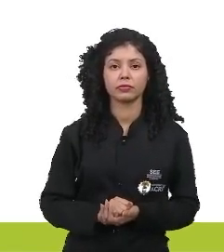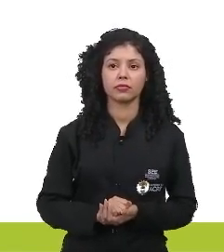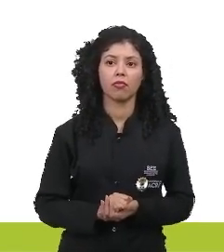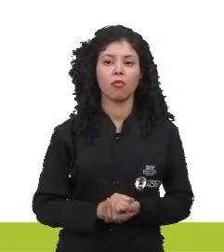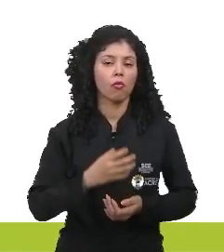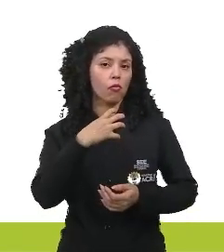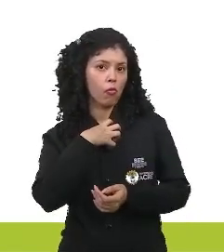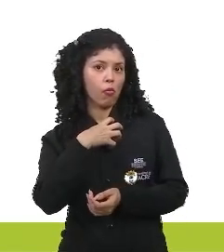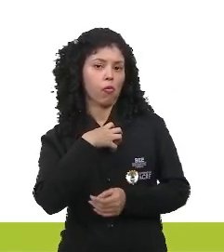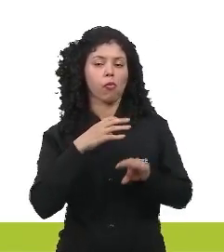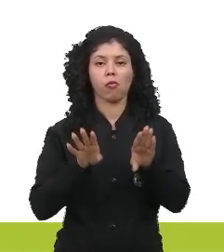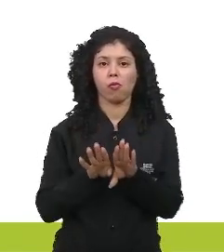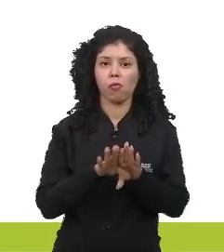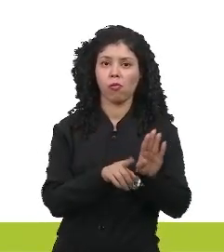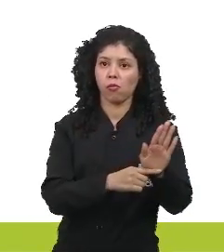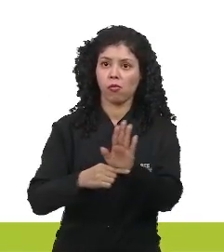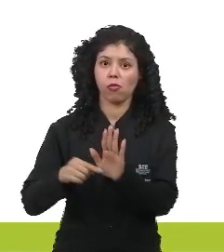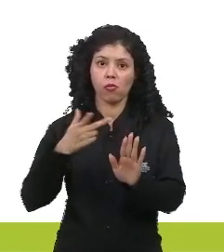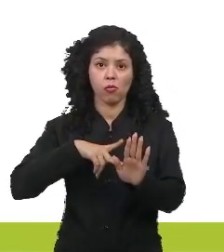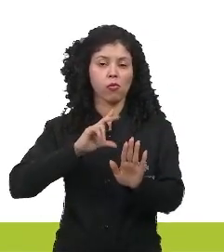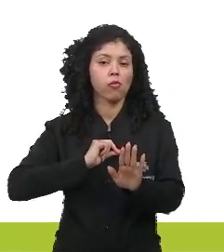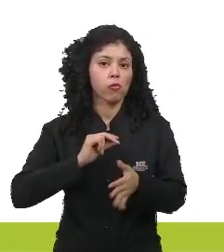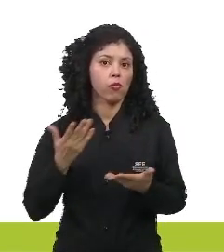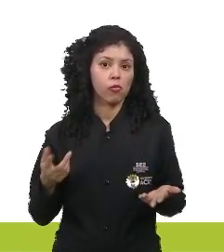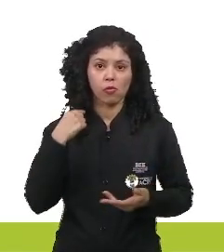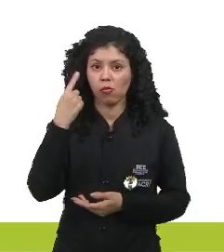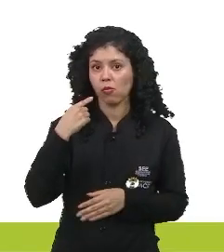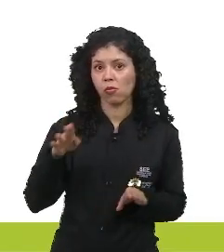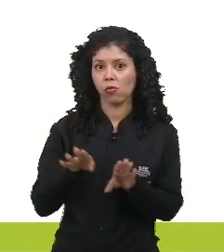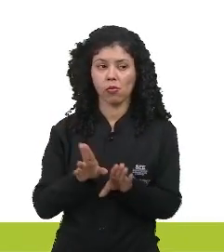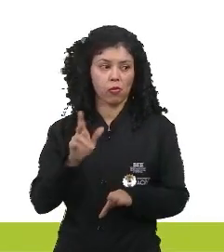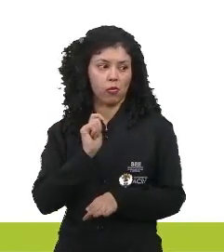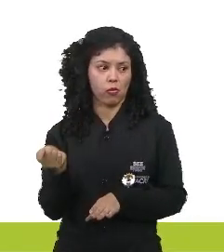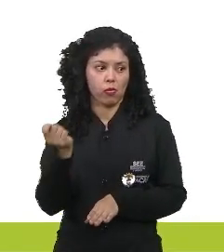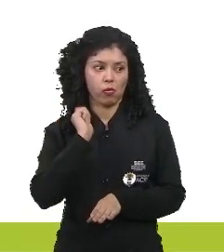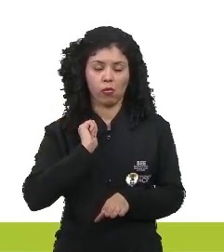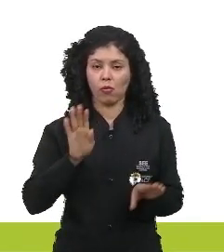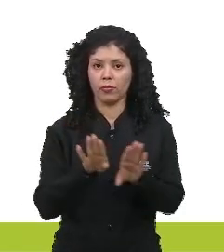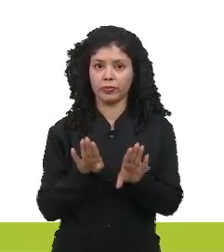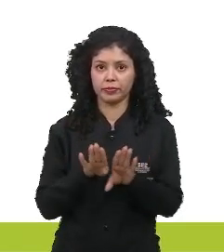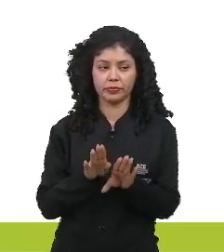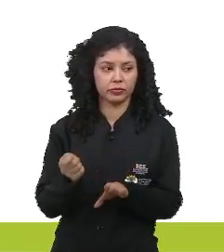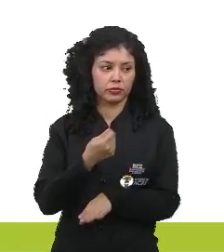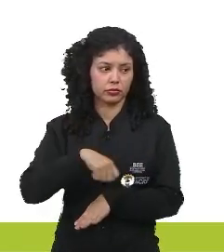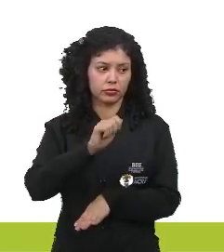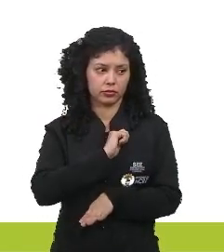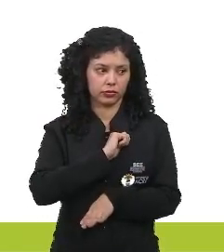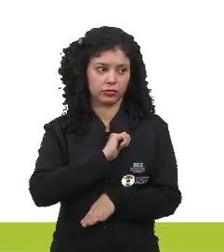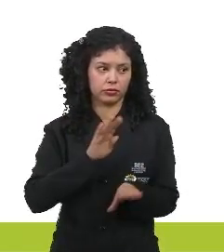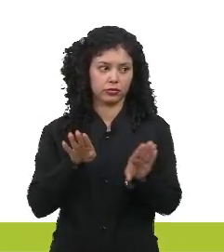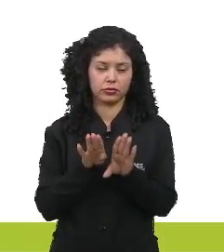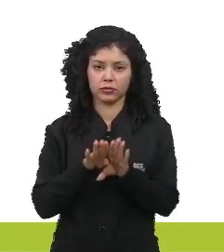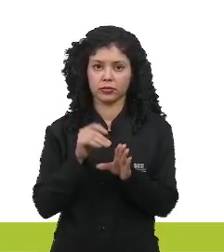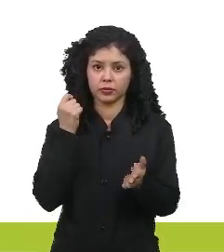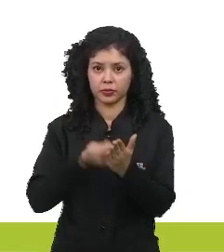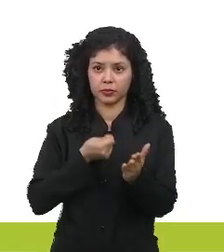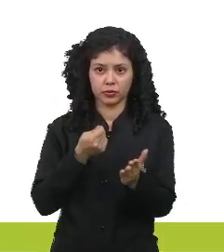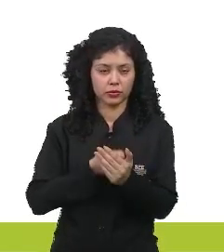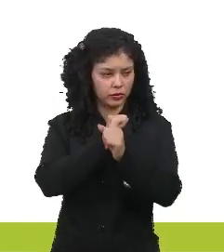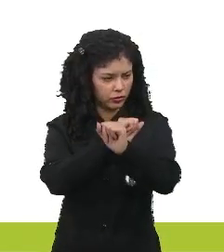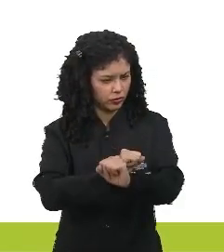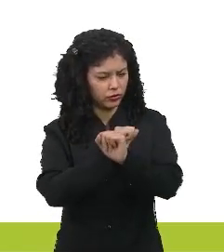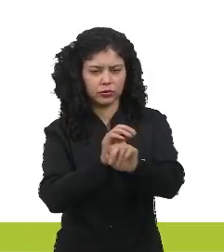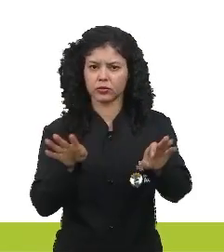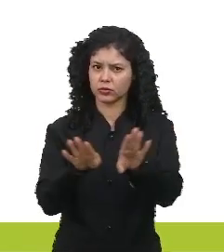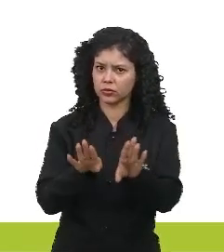no momento em que Espanha e Portugal eram rivais, era comum o indígena fazer aliança com espanhóis para resistir à